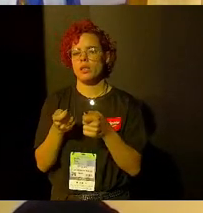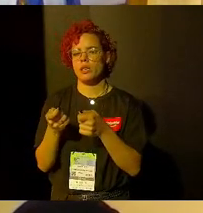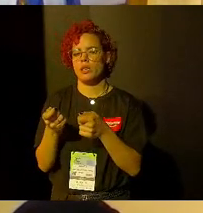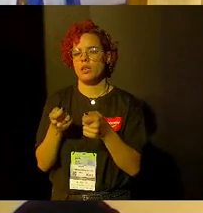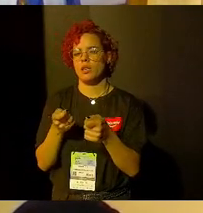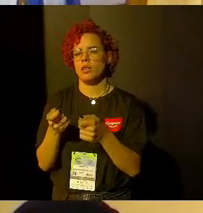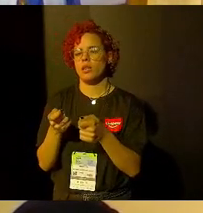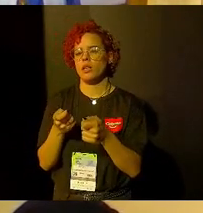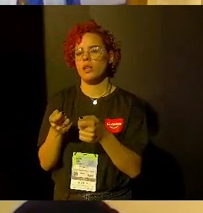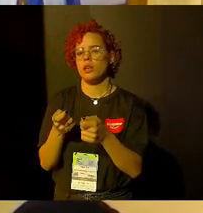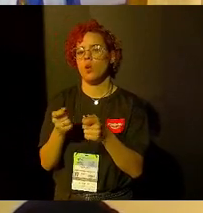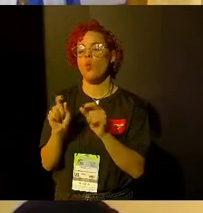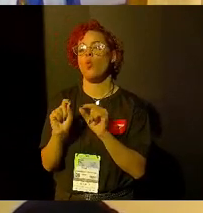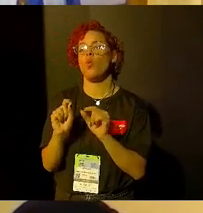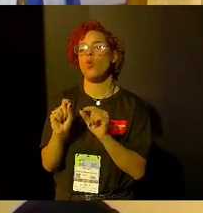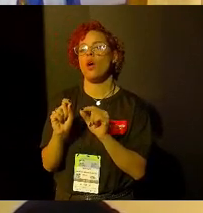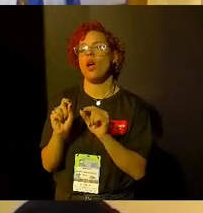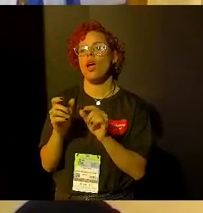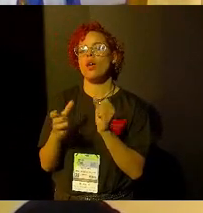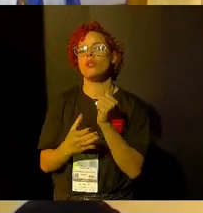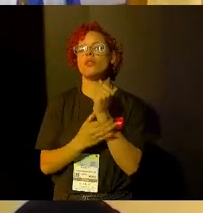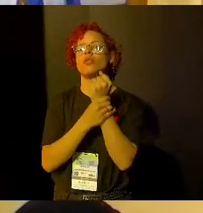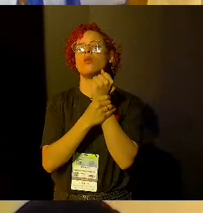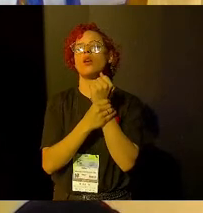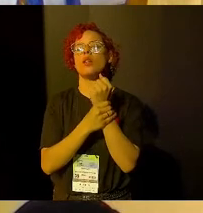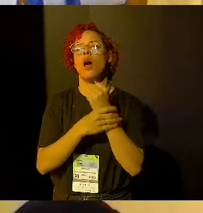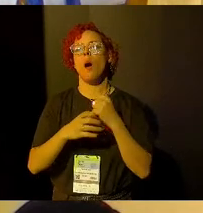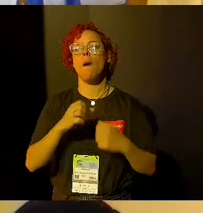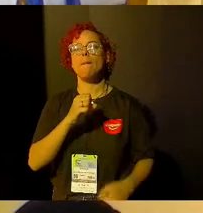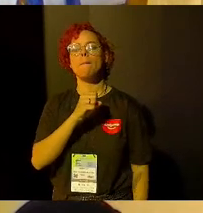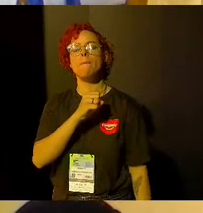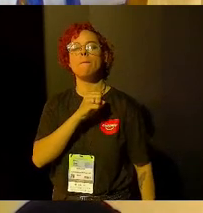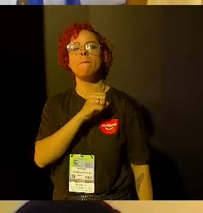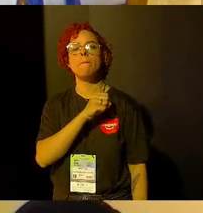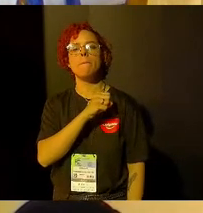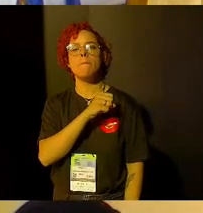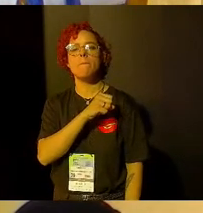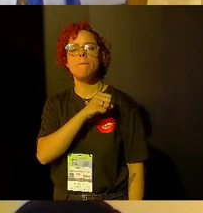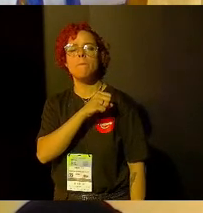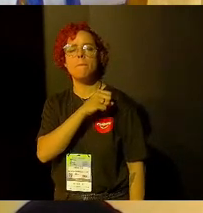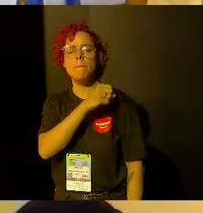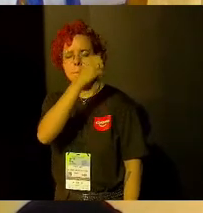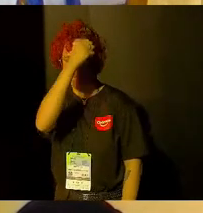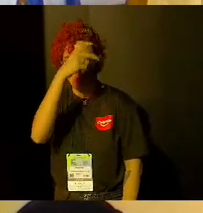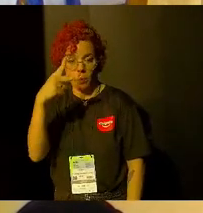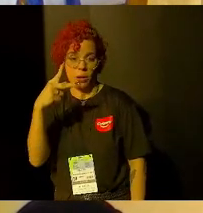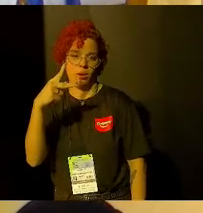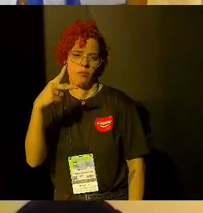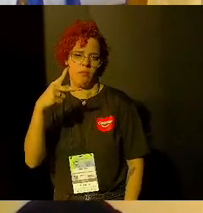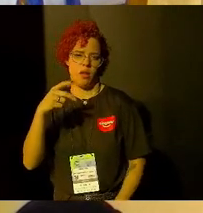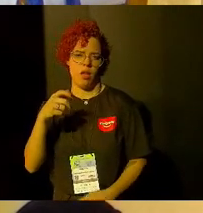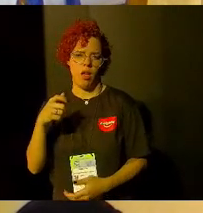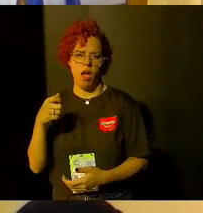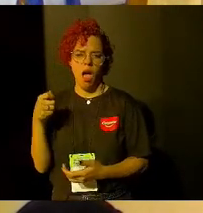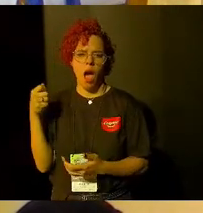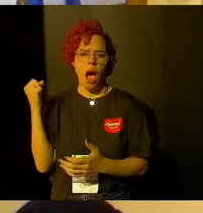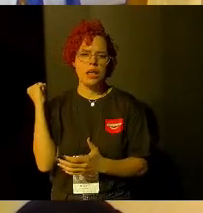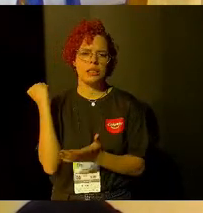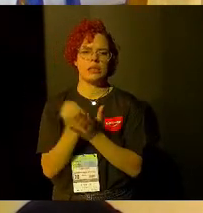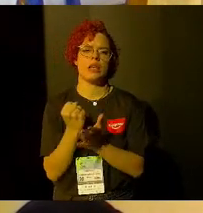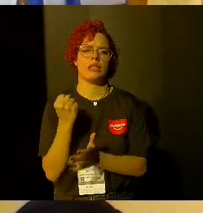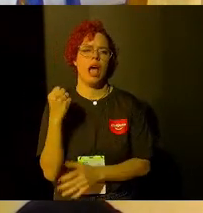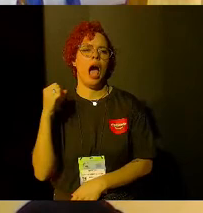a segurança pública uma segurança pública Colonial baseada em assassinato de pretos